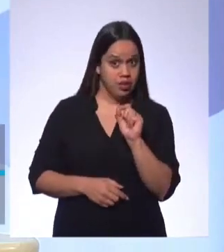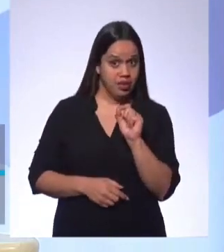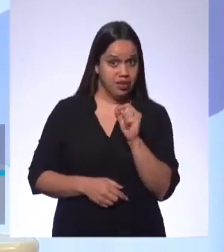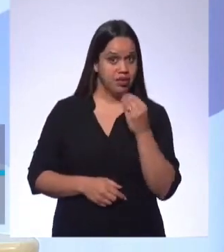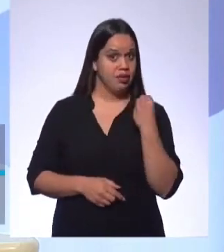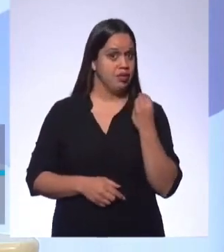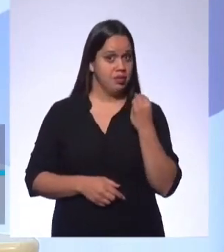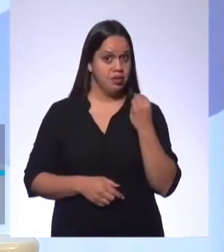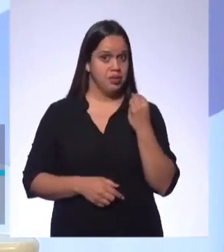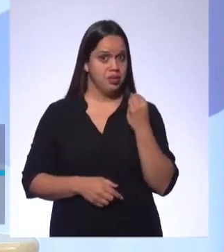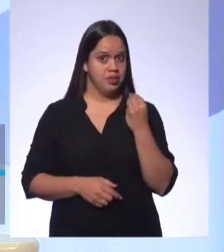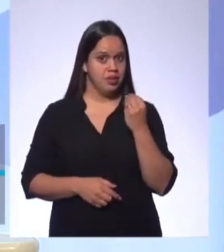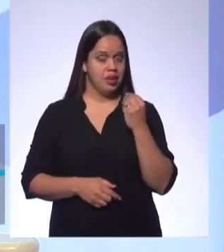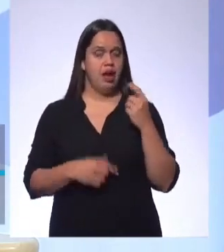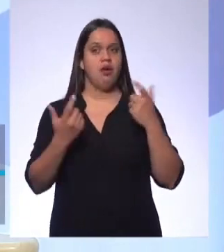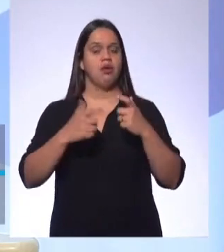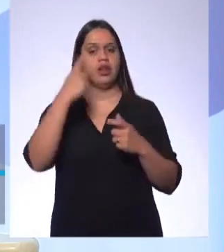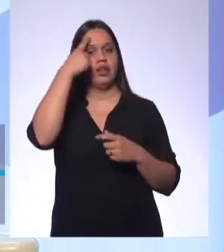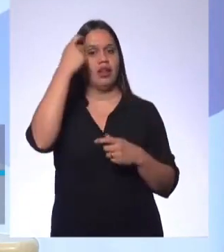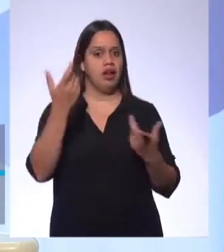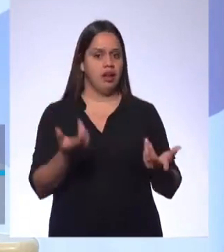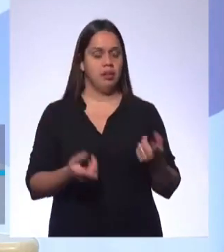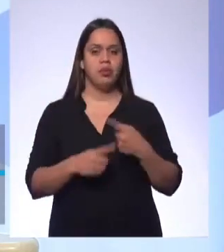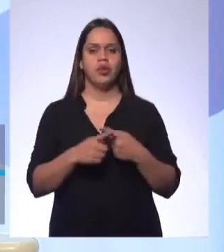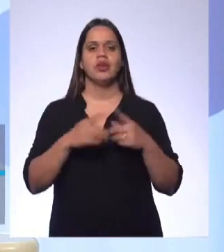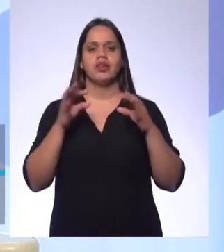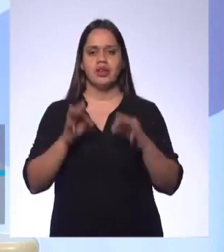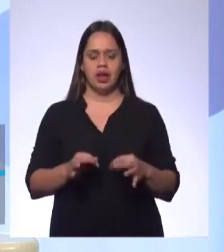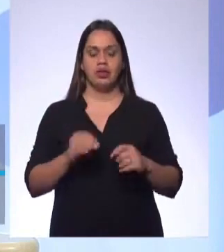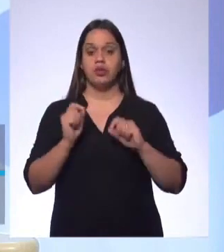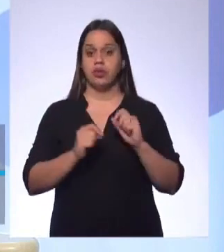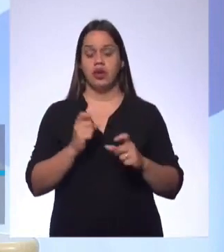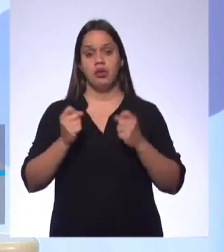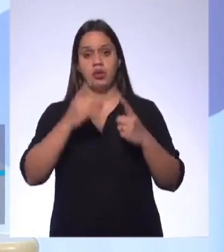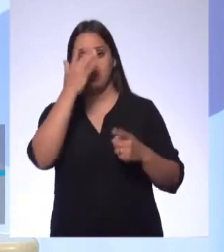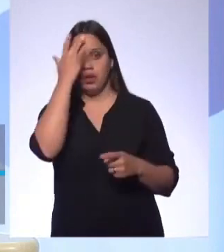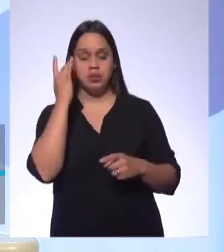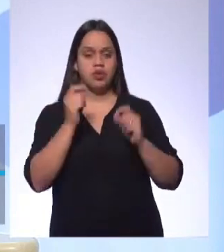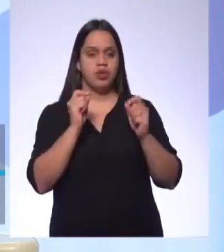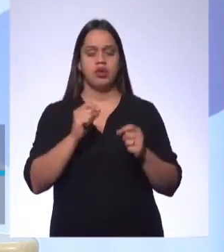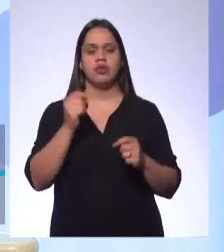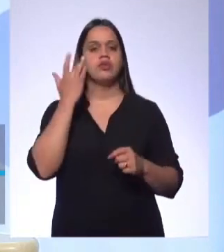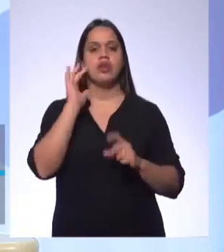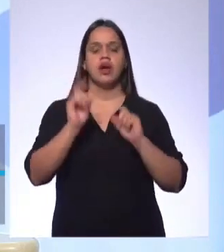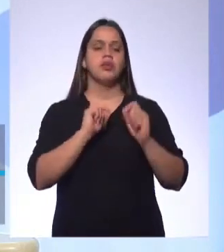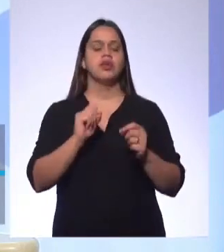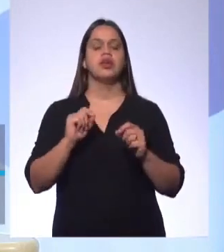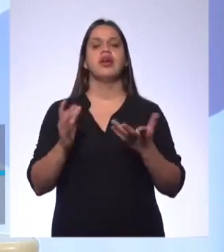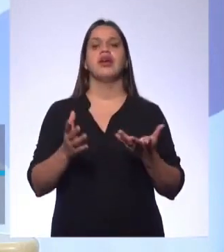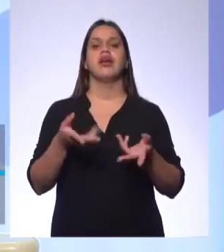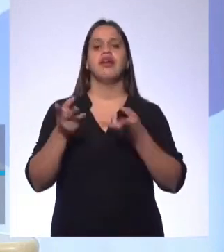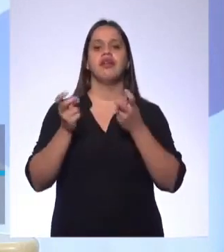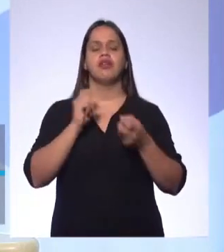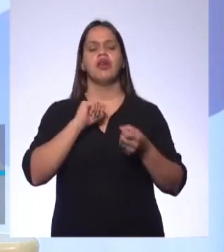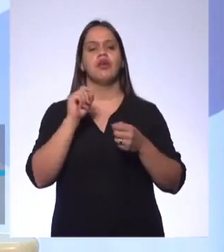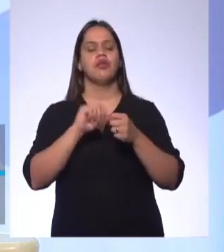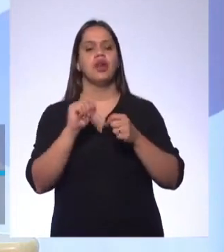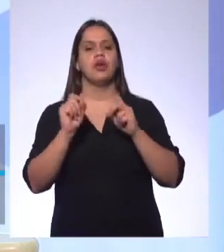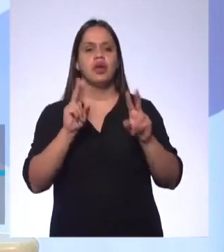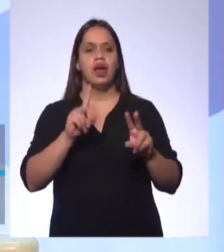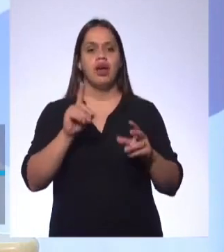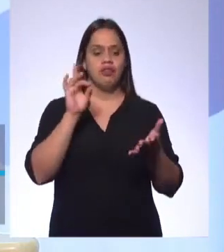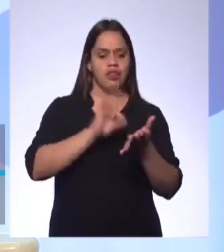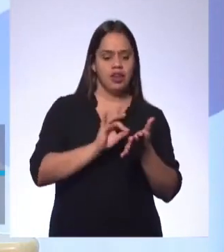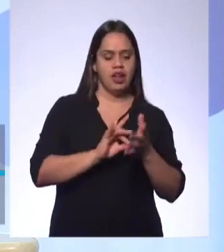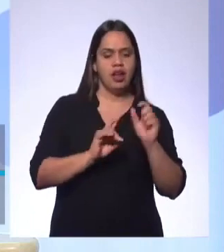Né? De onde você tirou isso? Porque justamente, né, às vezes as pessoas não sabem separar ali o que realmente é verdade daquilo